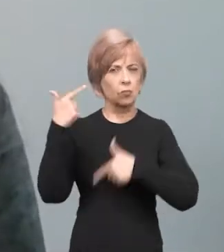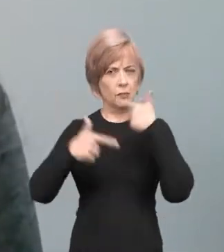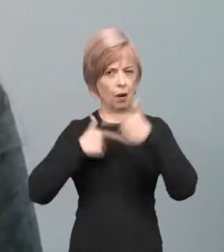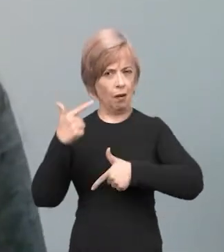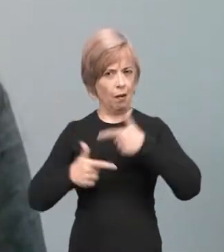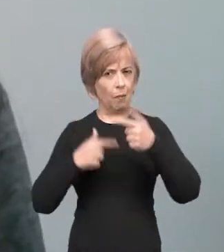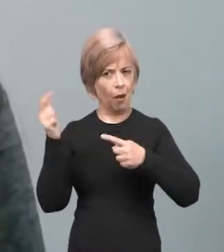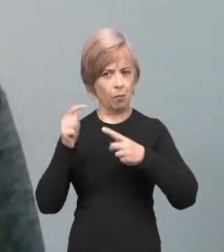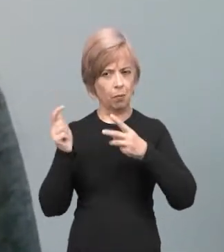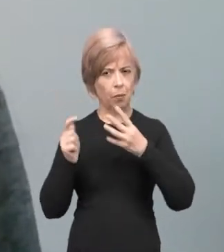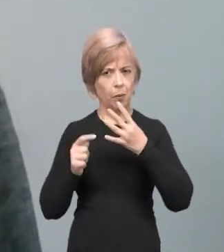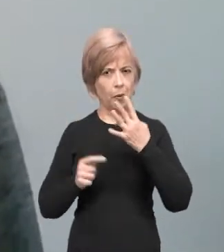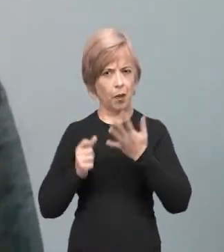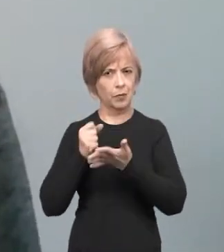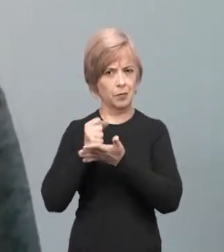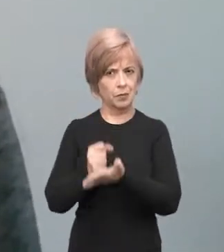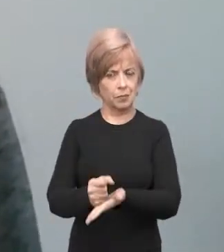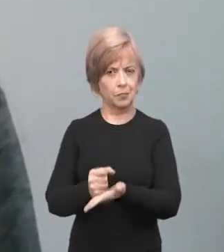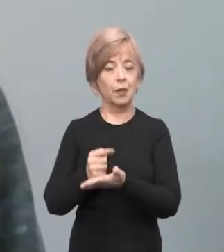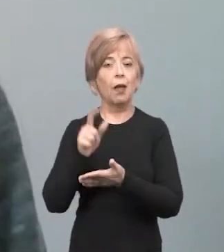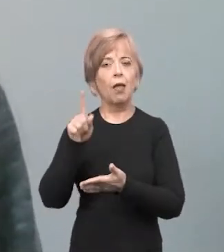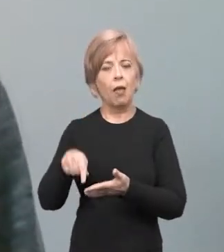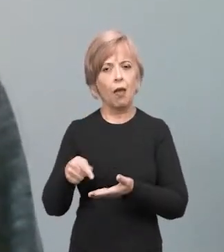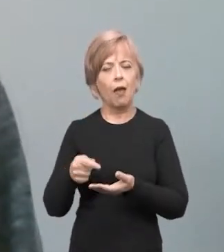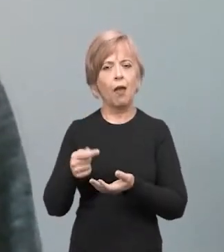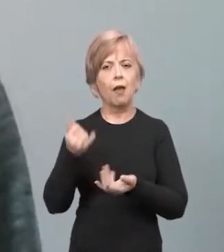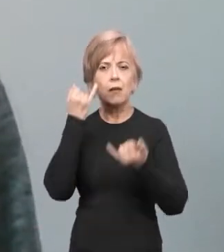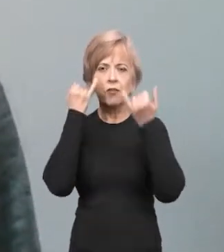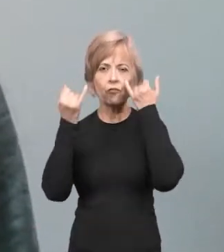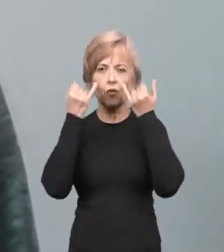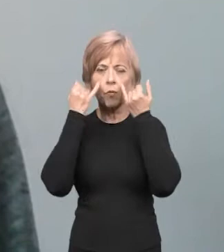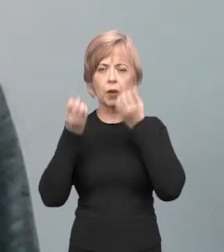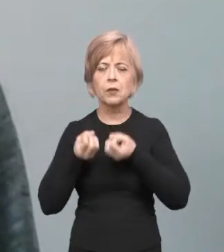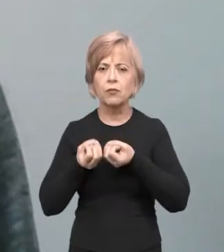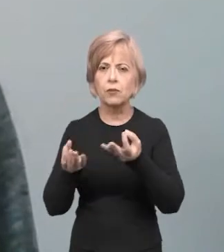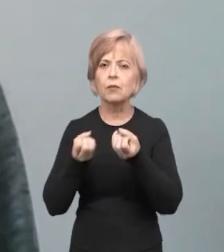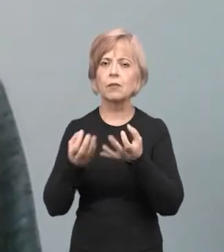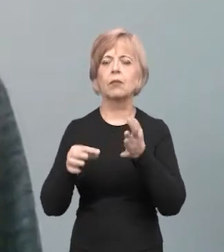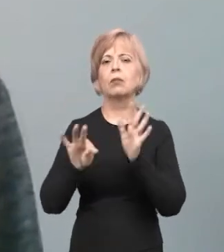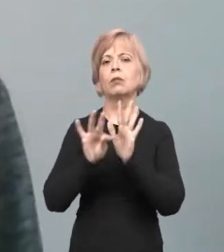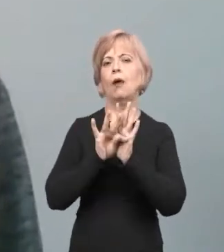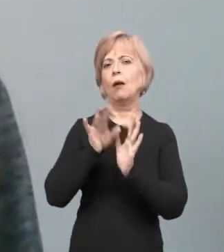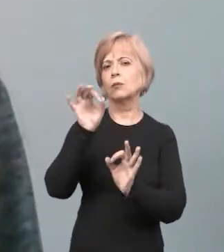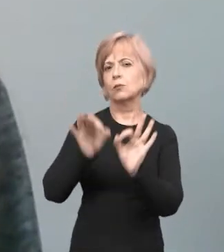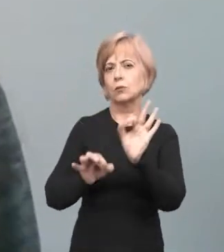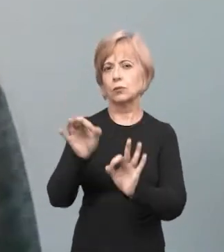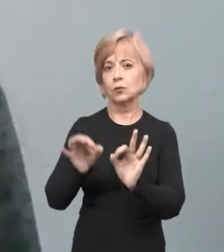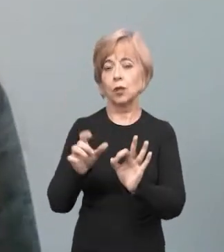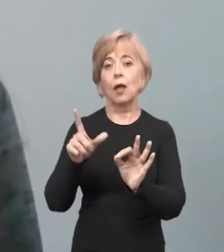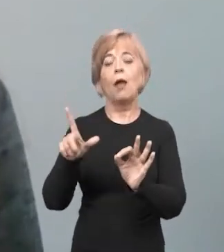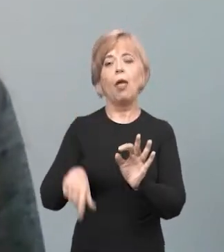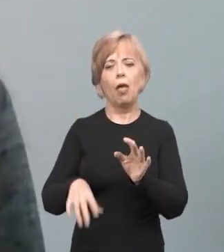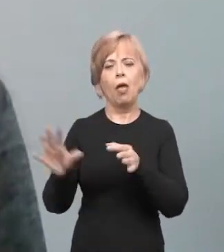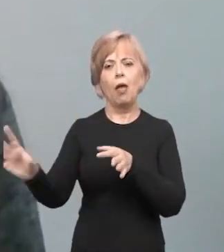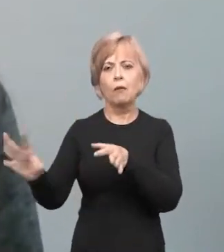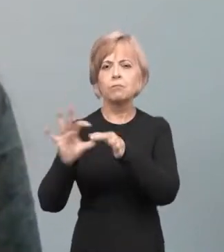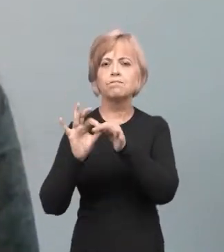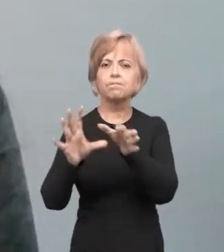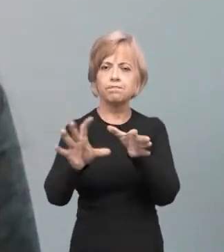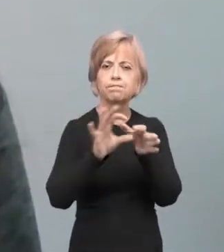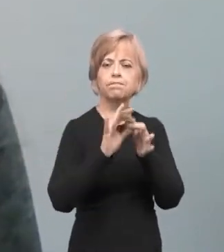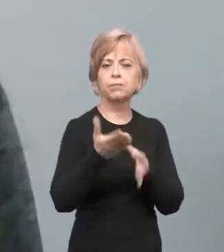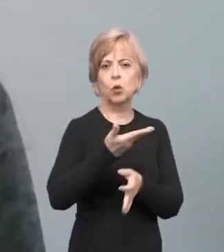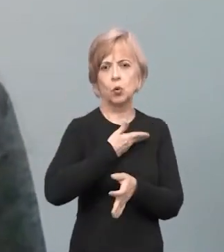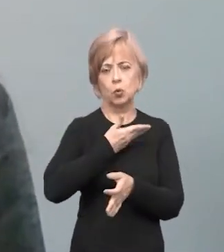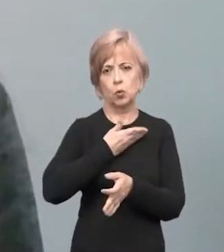atribuição enquanto centro de apoio é fornecer informações técnico-jurídicas, é buscar a integração entre os